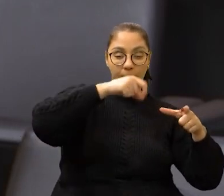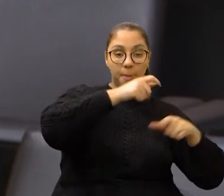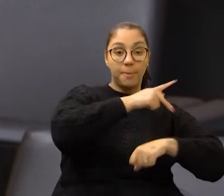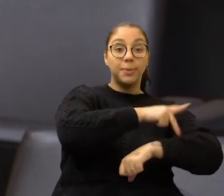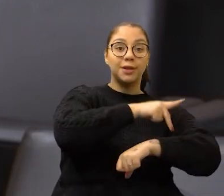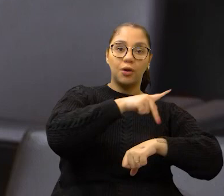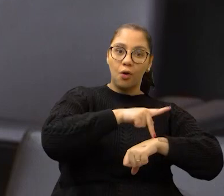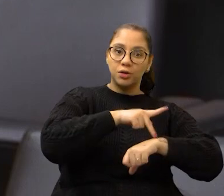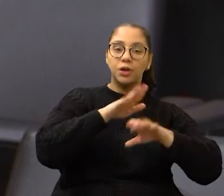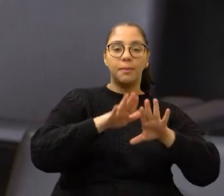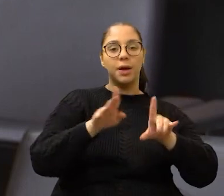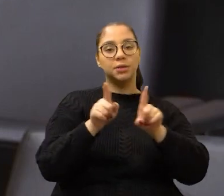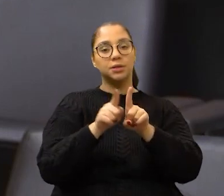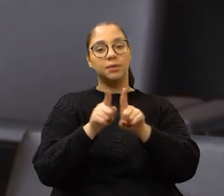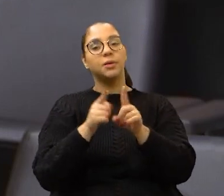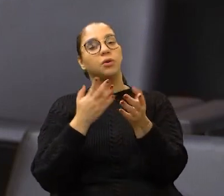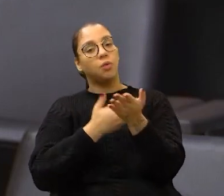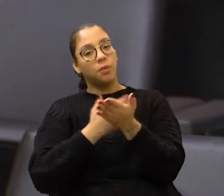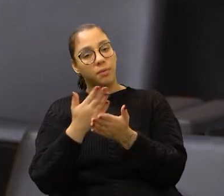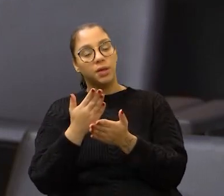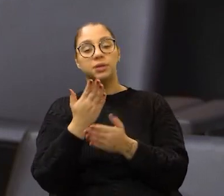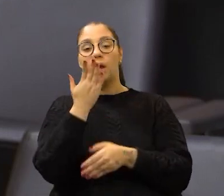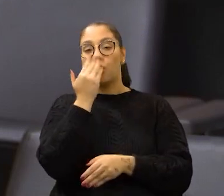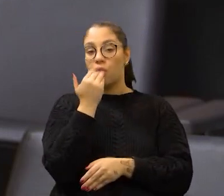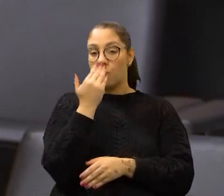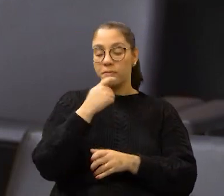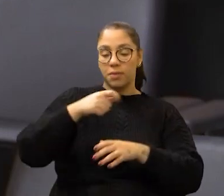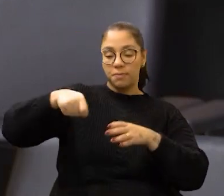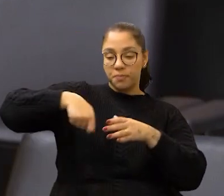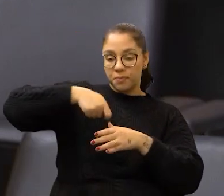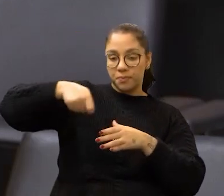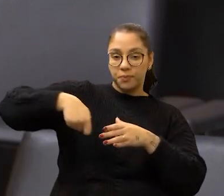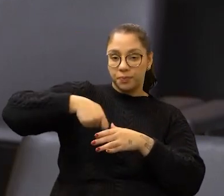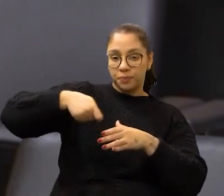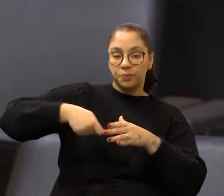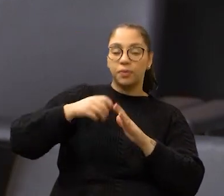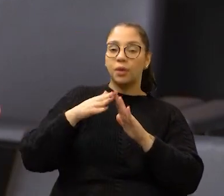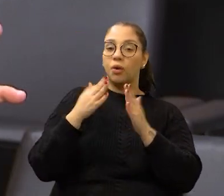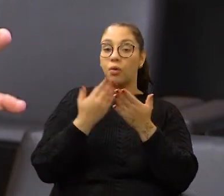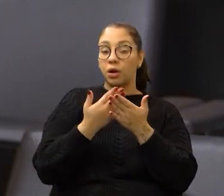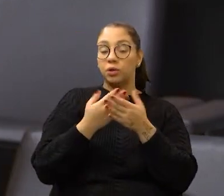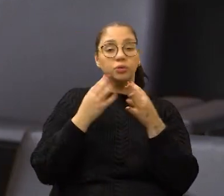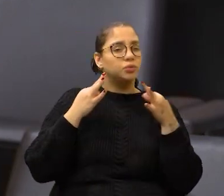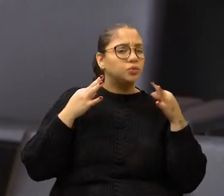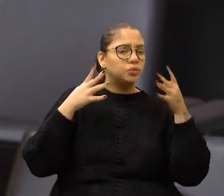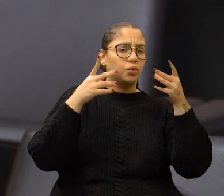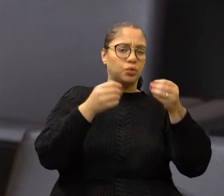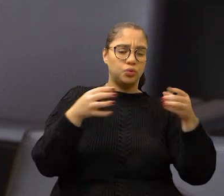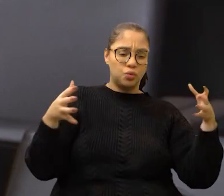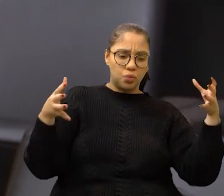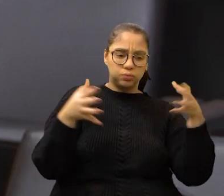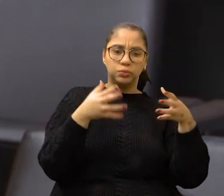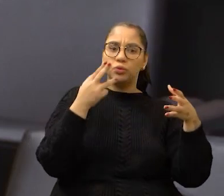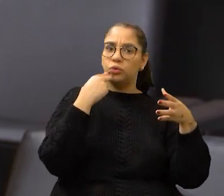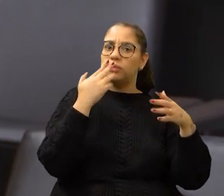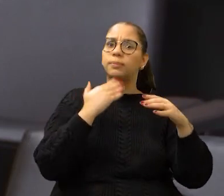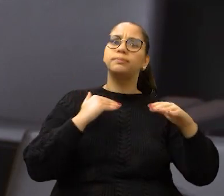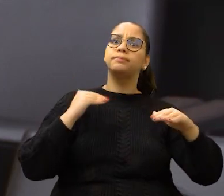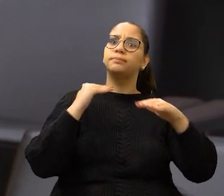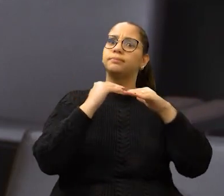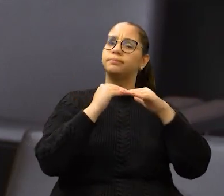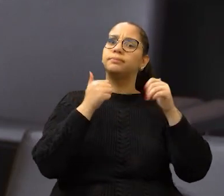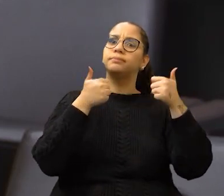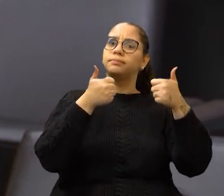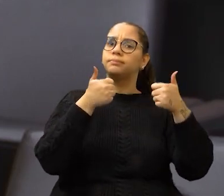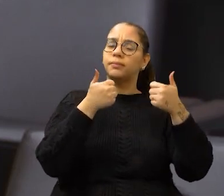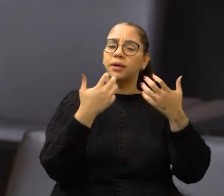mas também ir para o cardápio da merenda escolar. Todos os nutricionistas envolvidos naquele dia foram